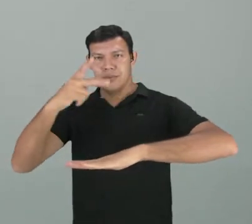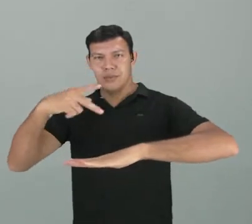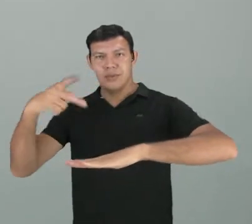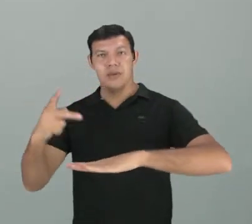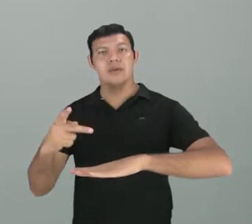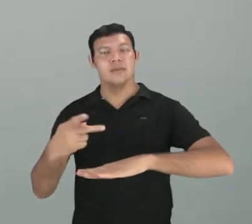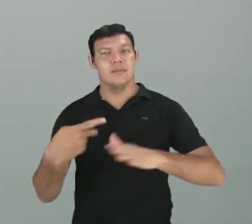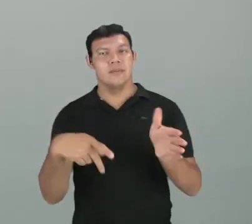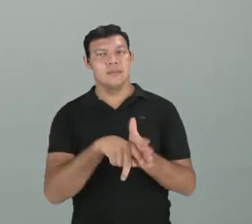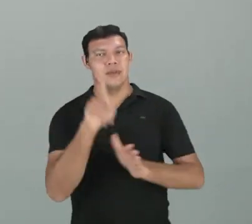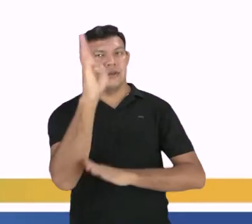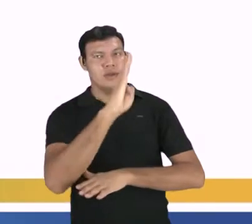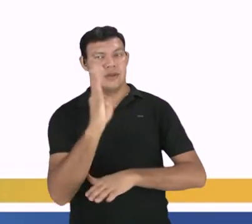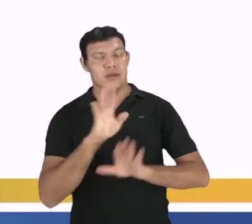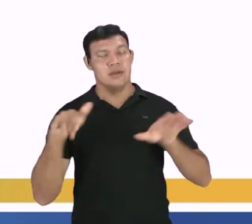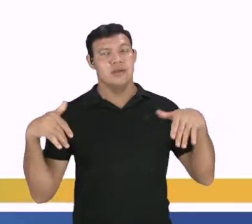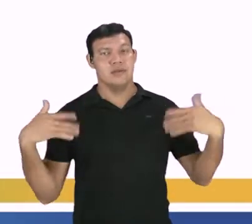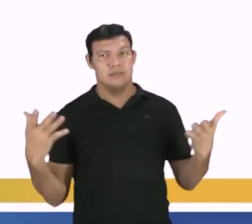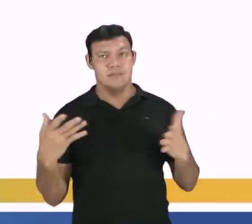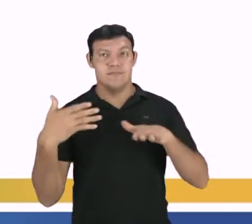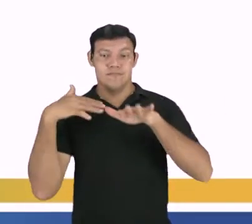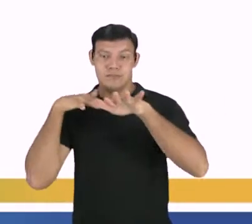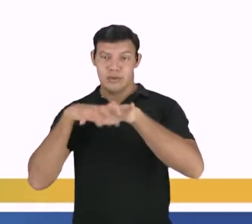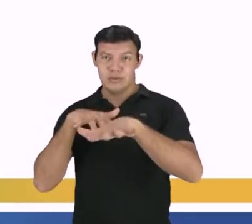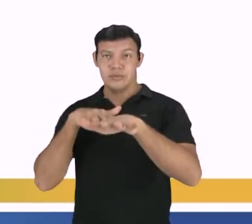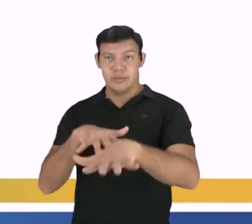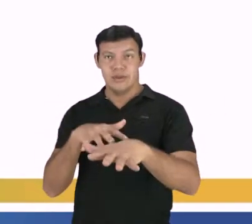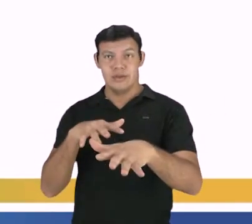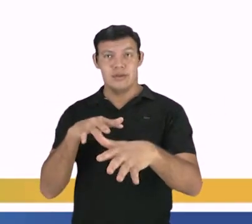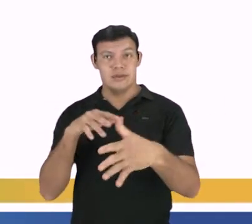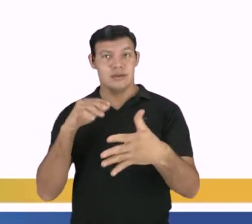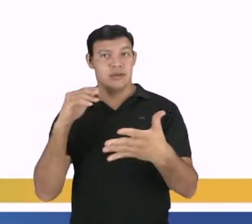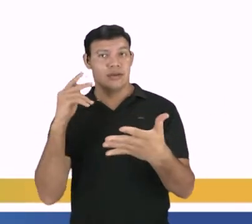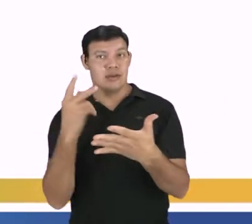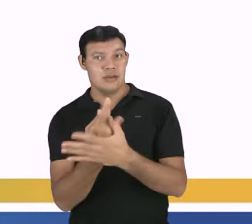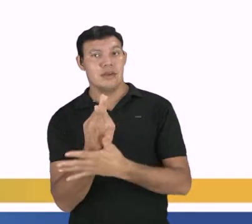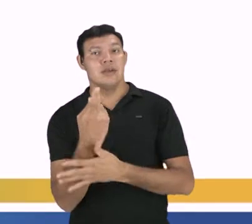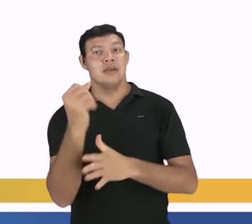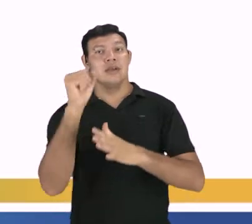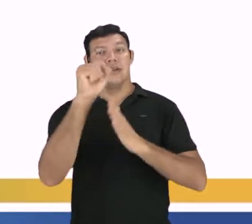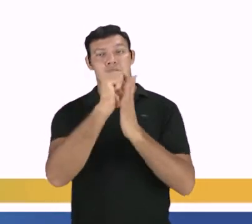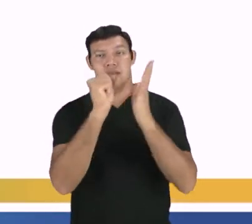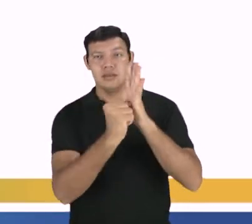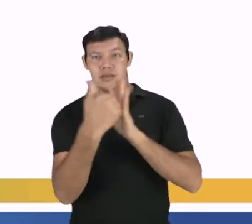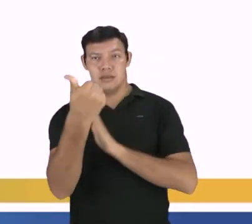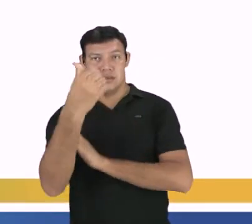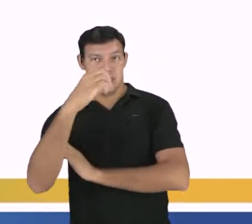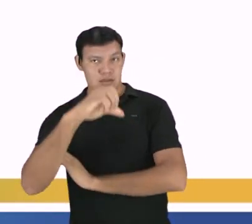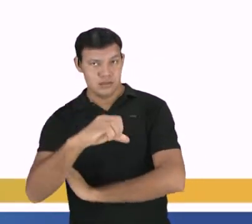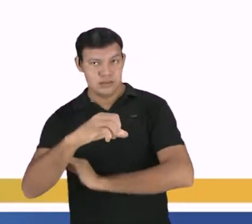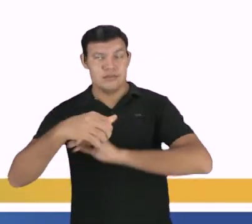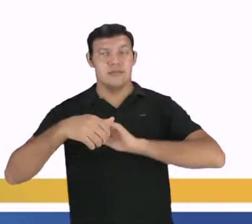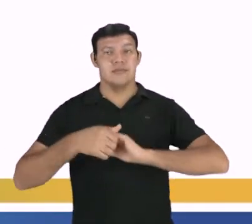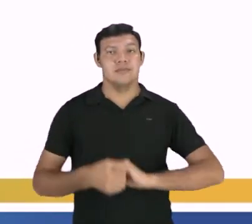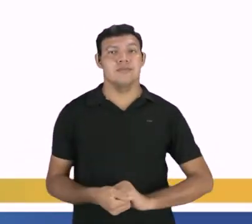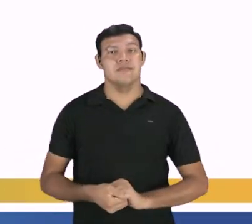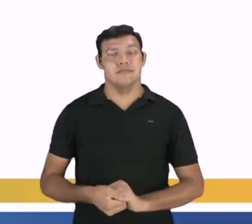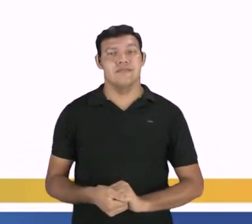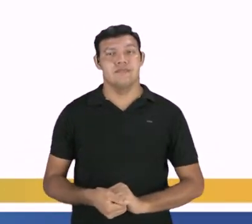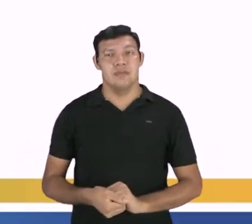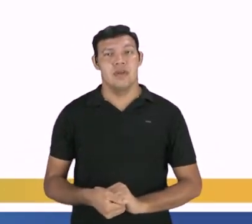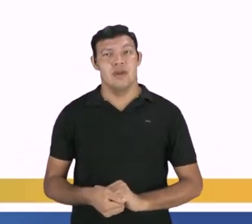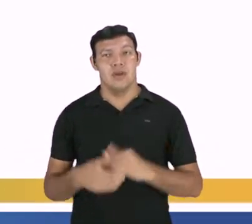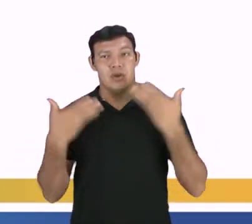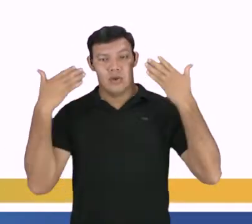tá certo? Então, esse movimento foi ocorrido ali no século XIX, que prezava